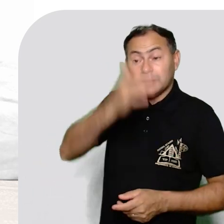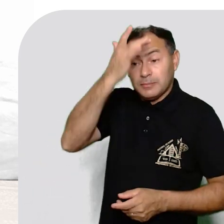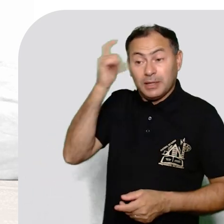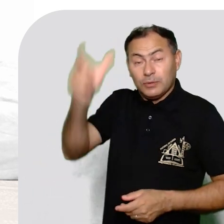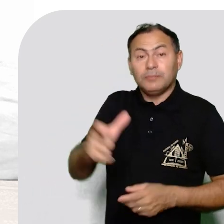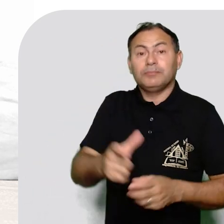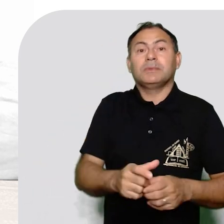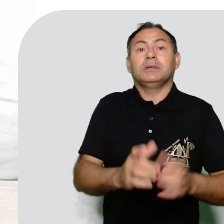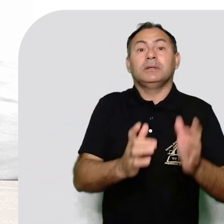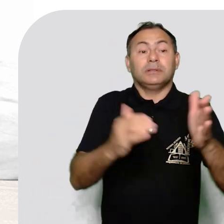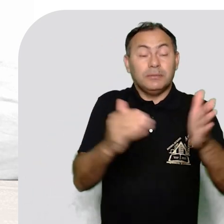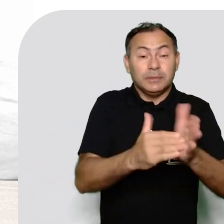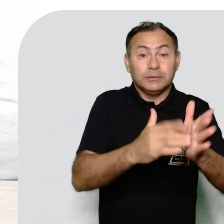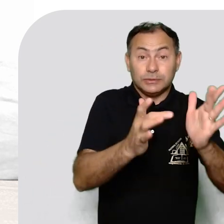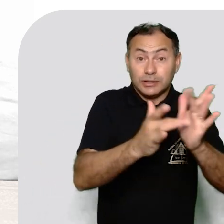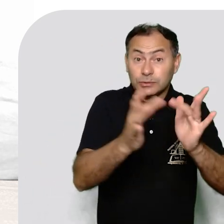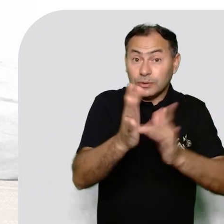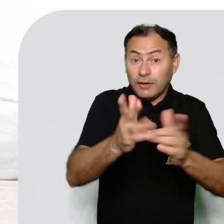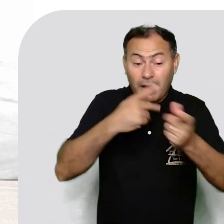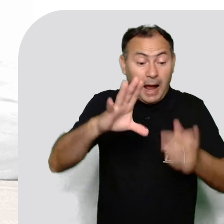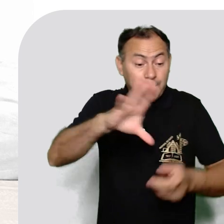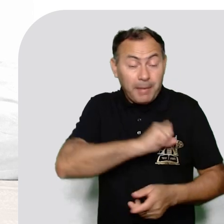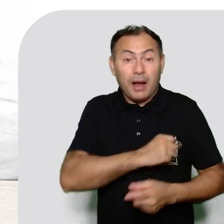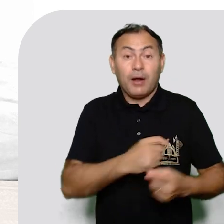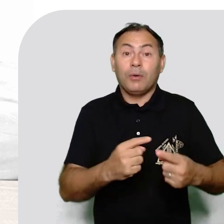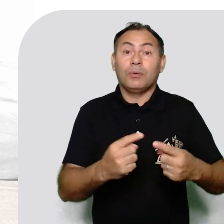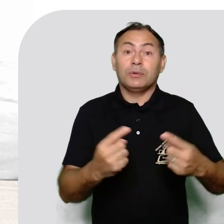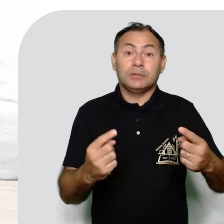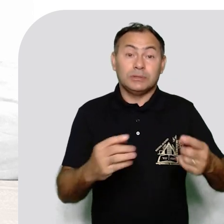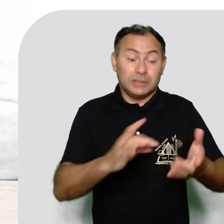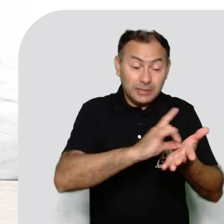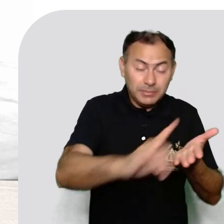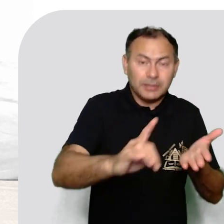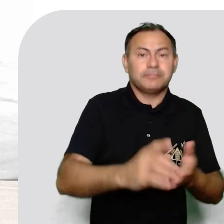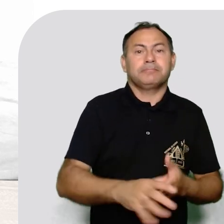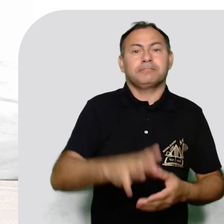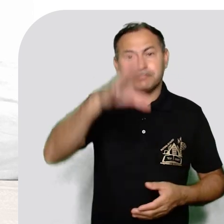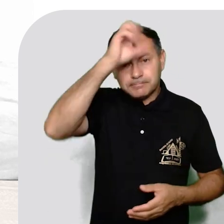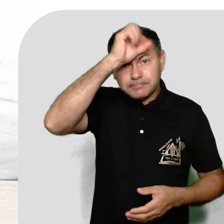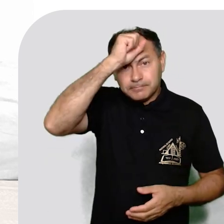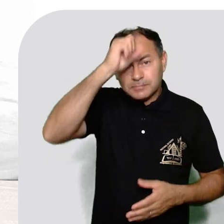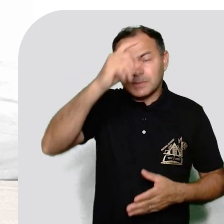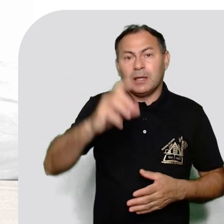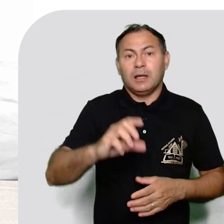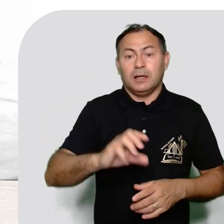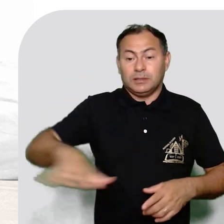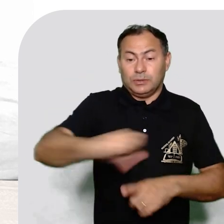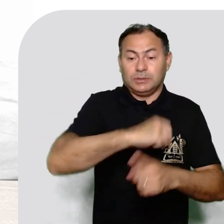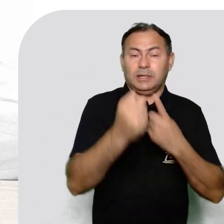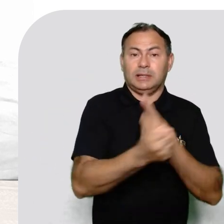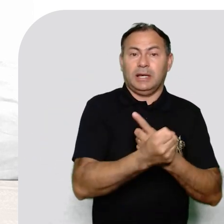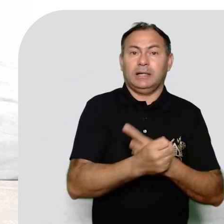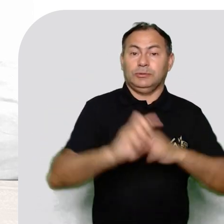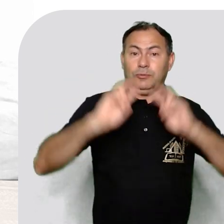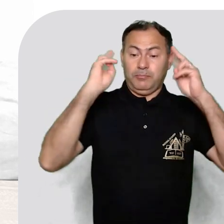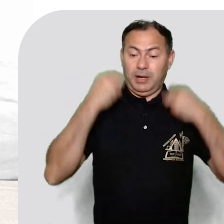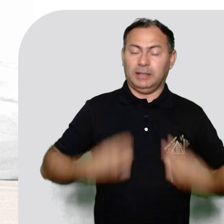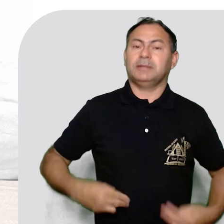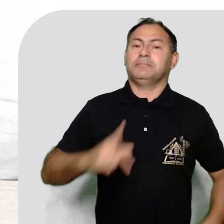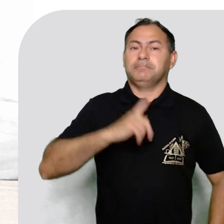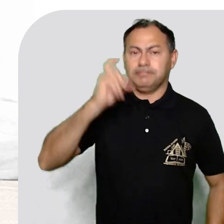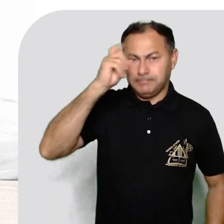amar os inimigos, eu acho que é um aprendizado que as sociedades humanas têm muita dificuldade,